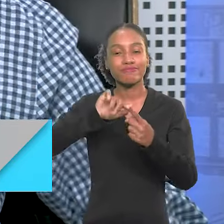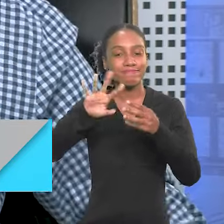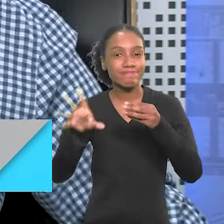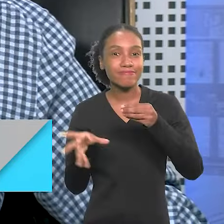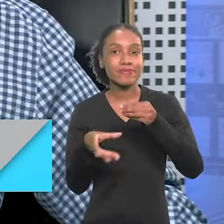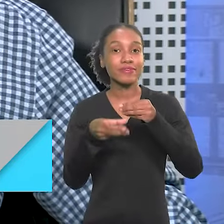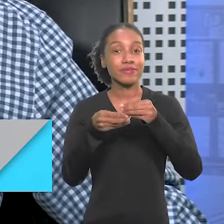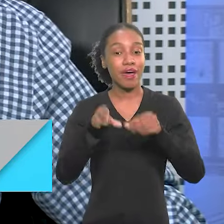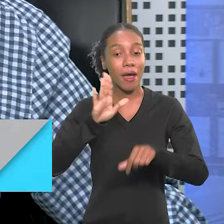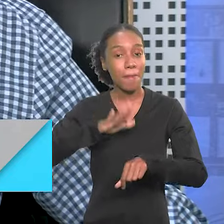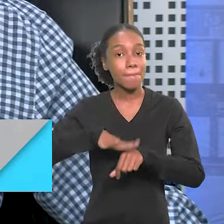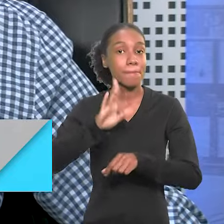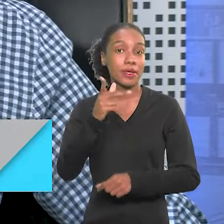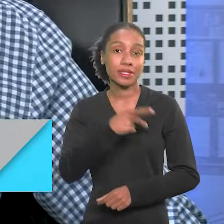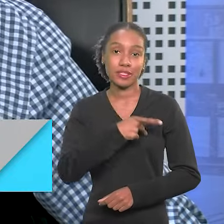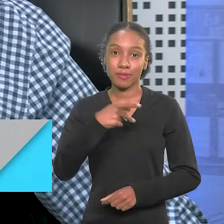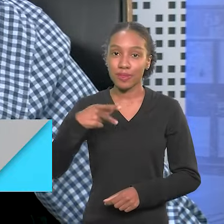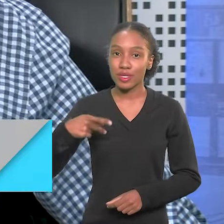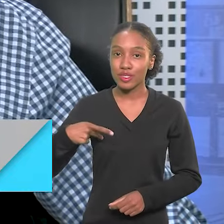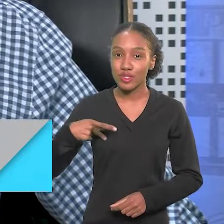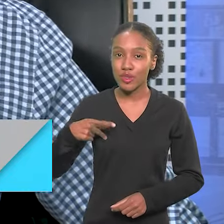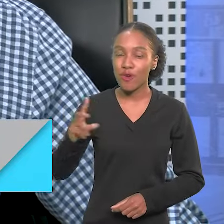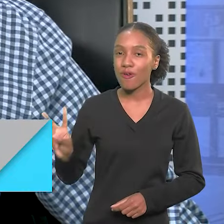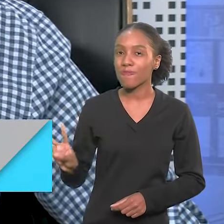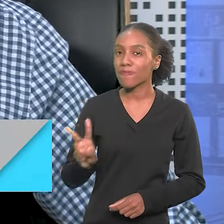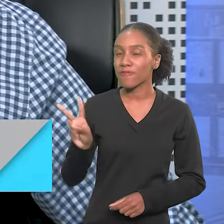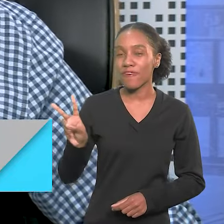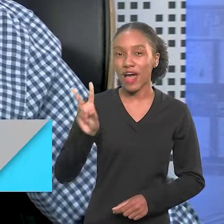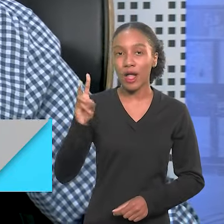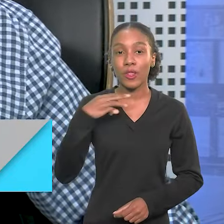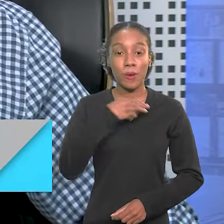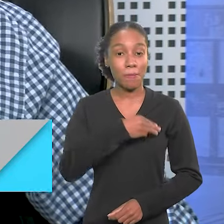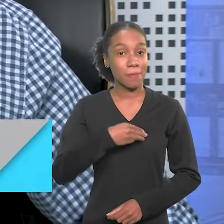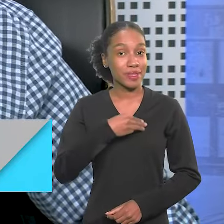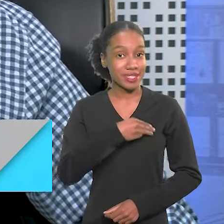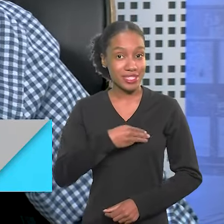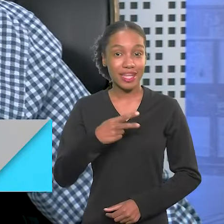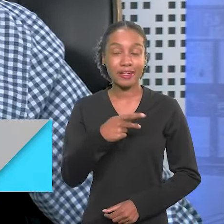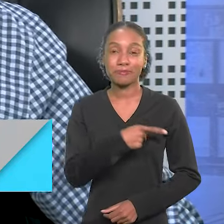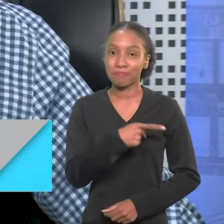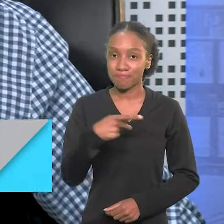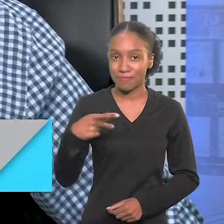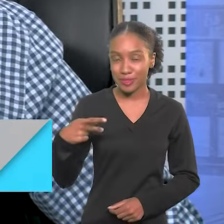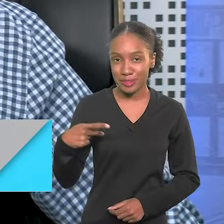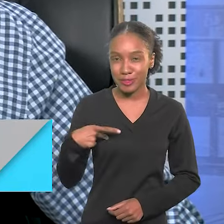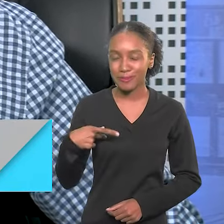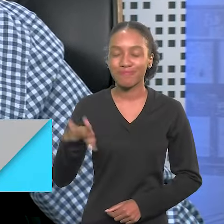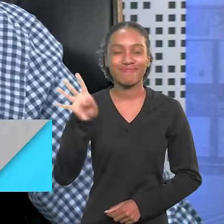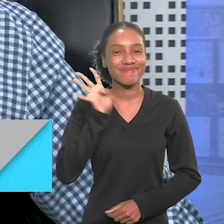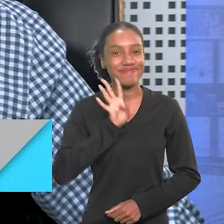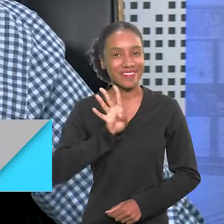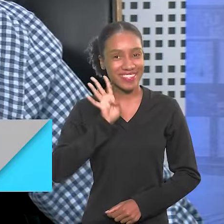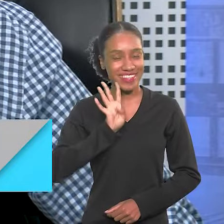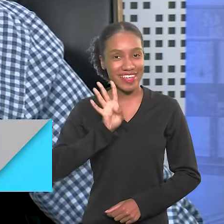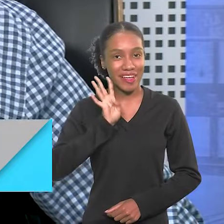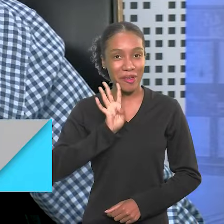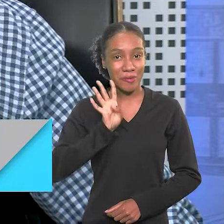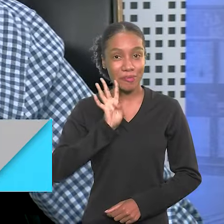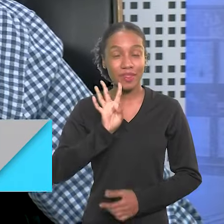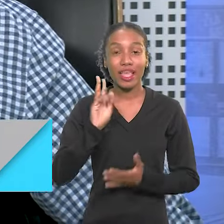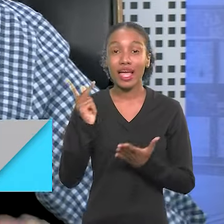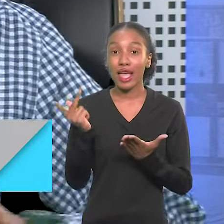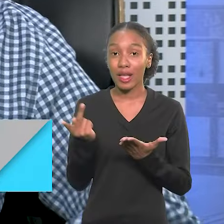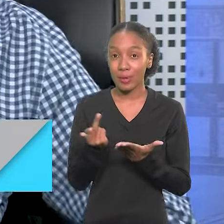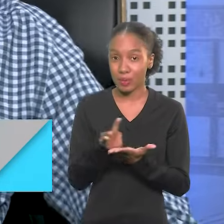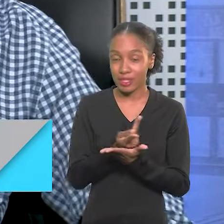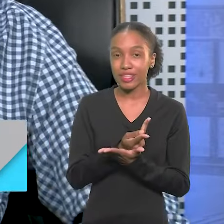agregamos mais pastores e valores para o ministério Pastoral que legal